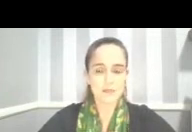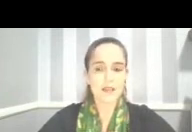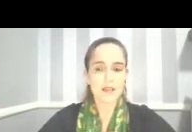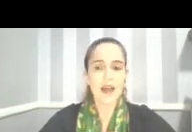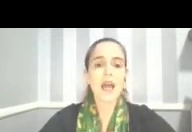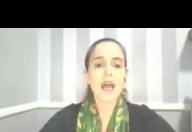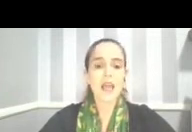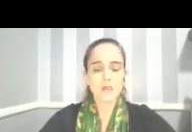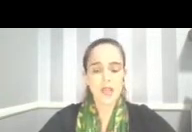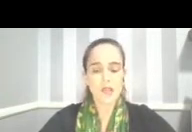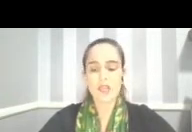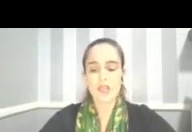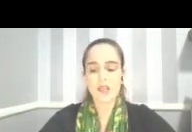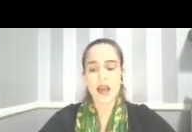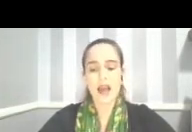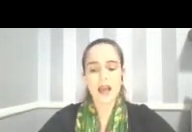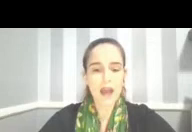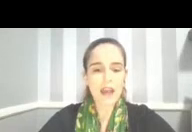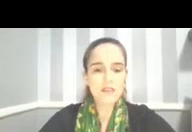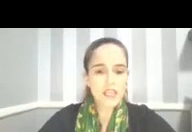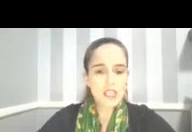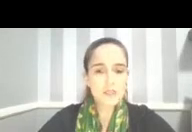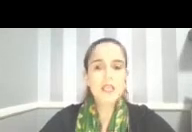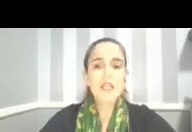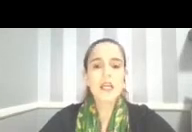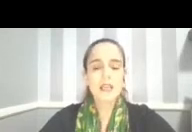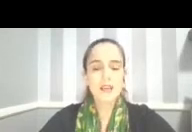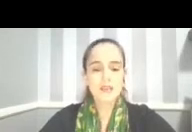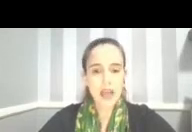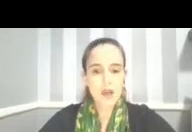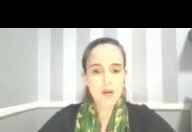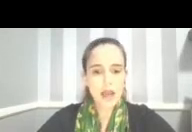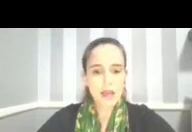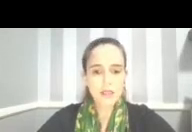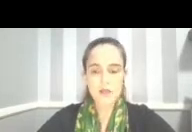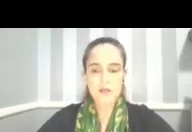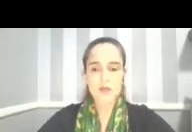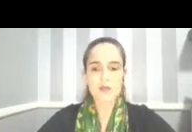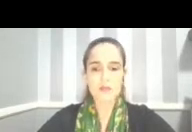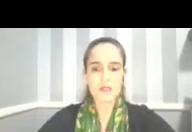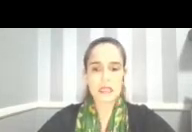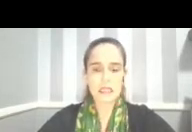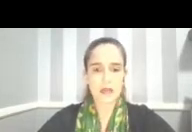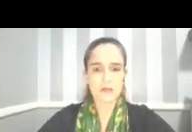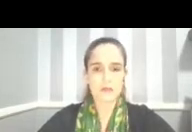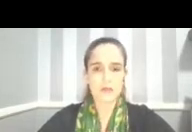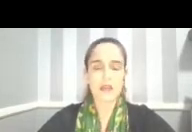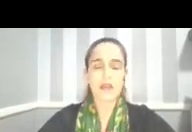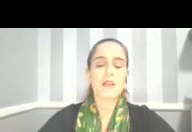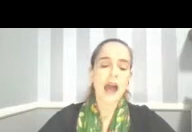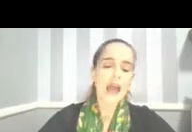nada, tá? Eu tenho que acalmar a vítima e ficar com ela esperando socorro